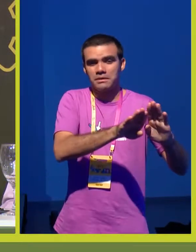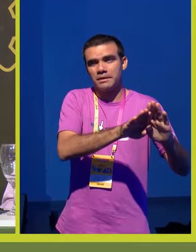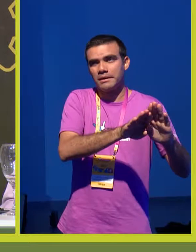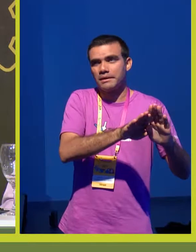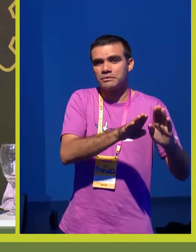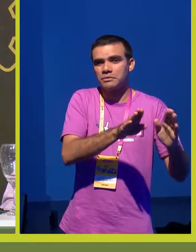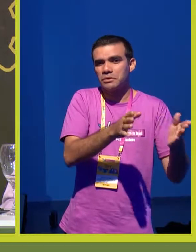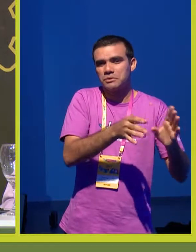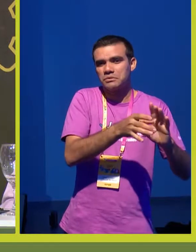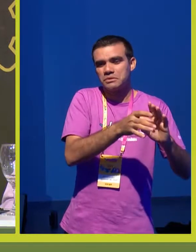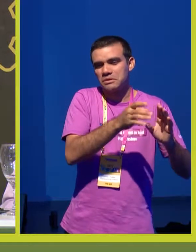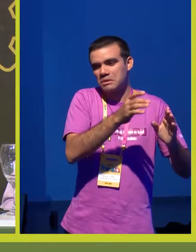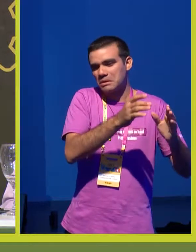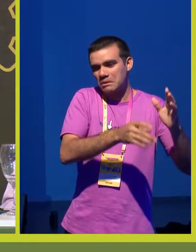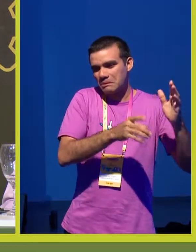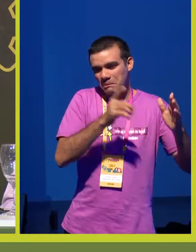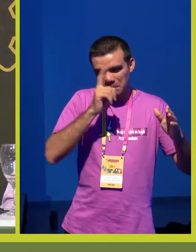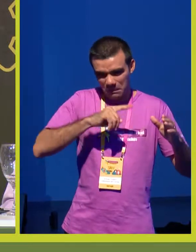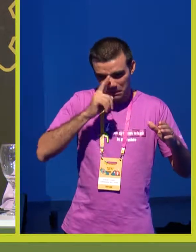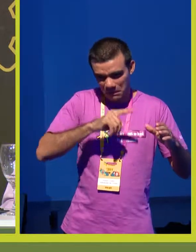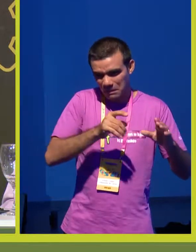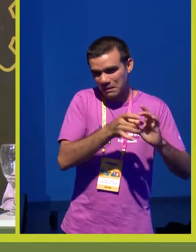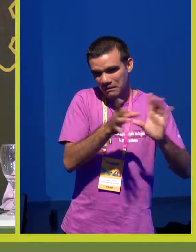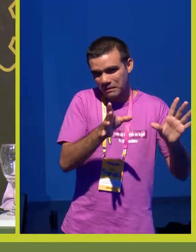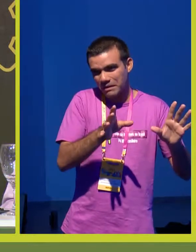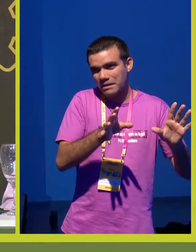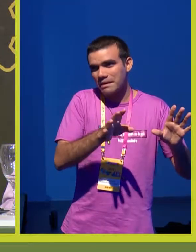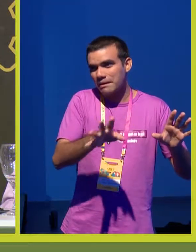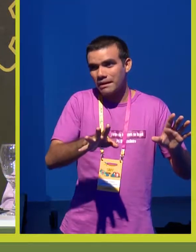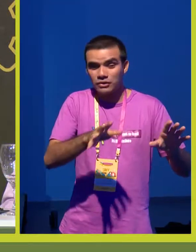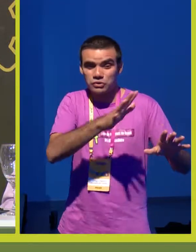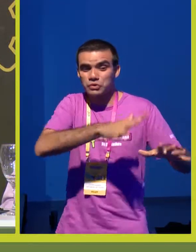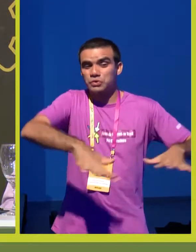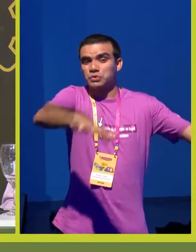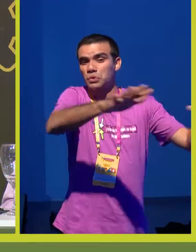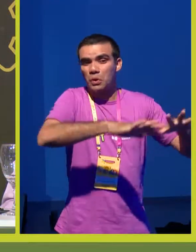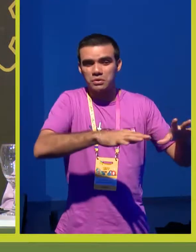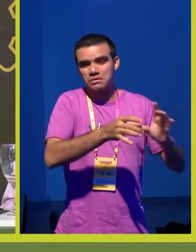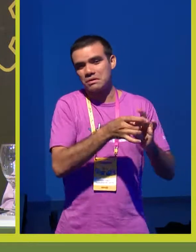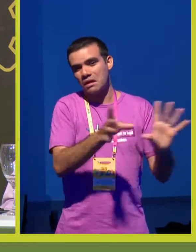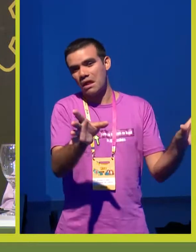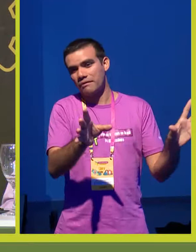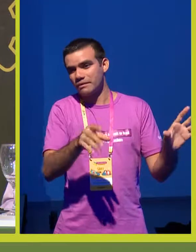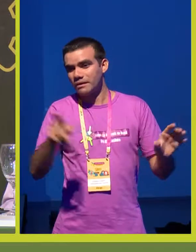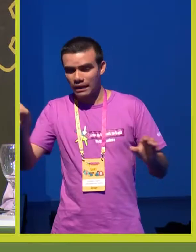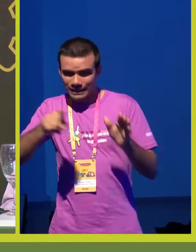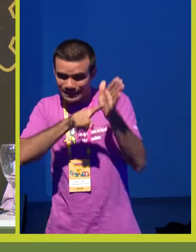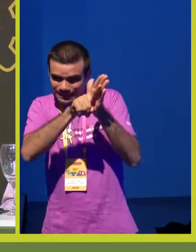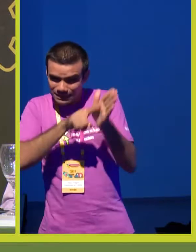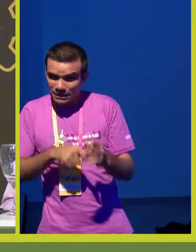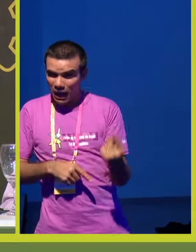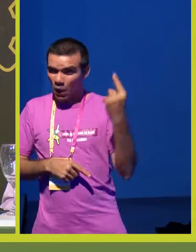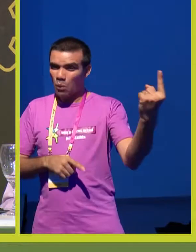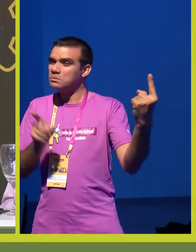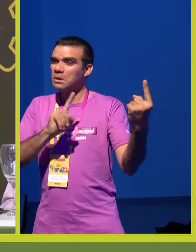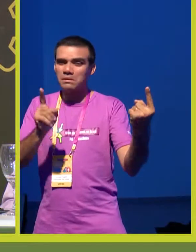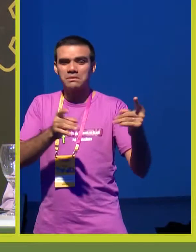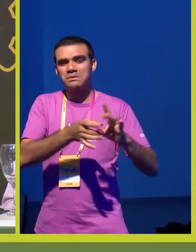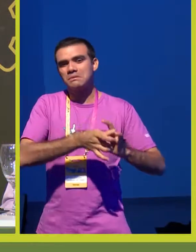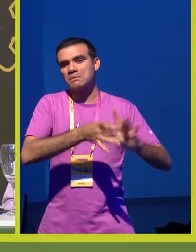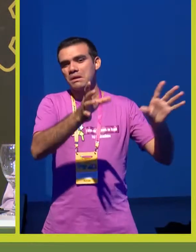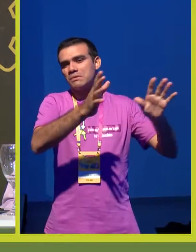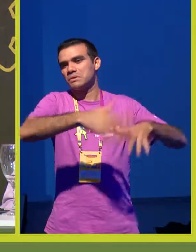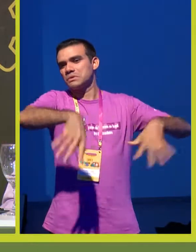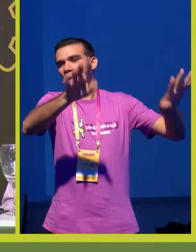atinge todos os que utilizam dessa aplicação e não somente aquela pessoa que está sendo investigada, não é um alvo específico.